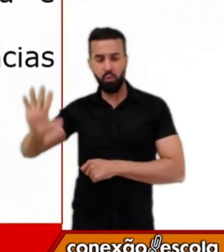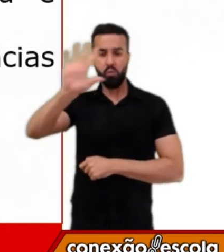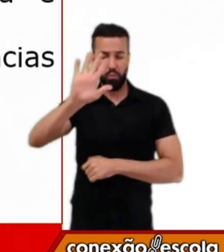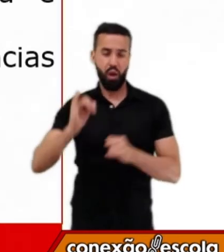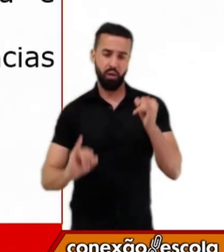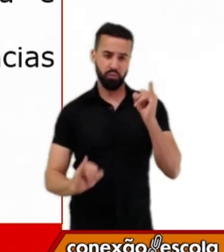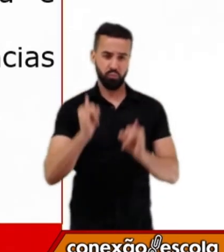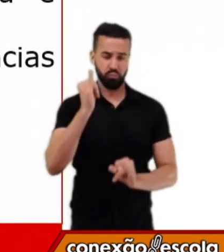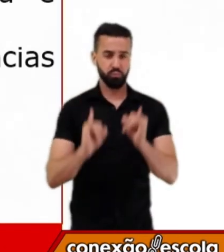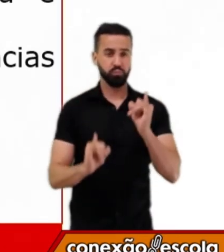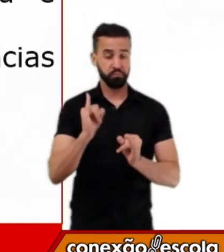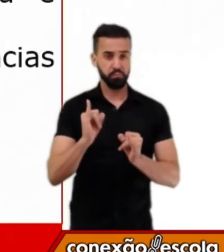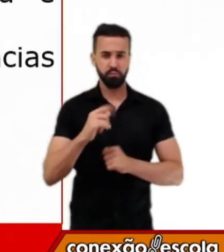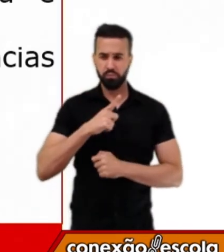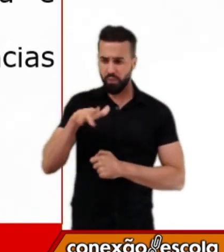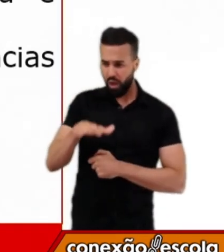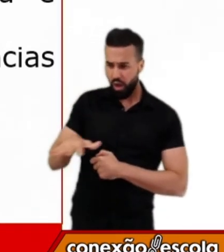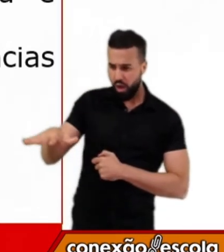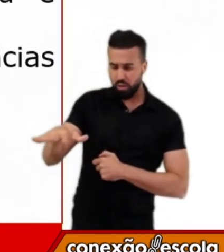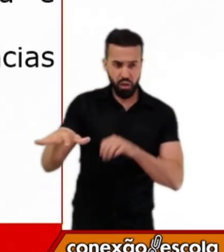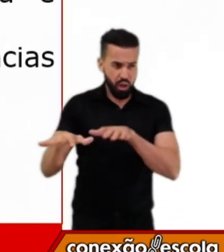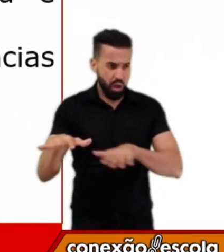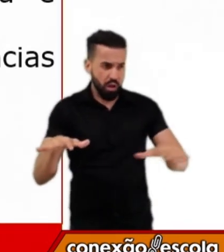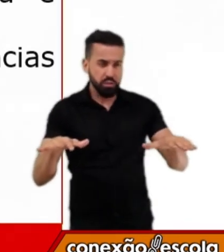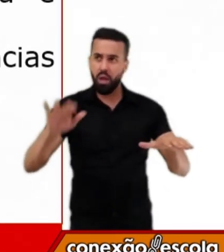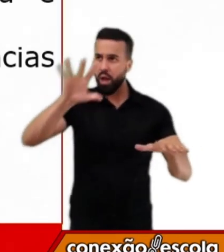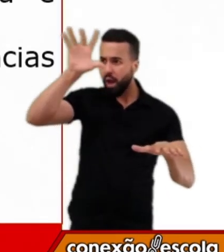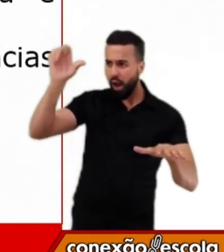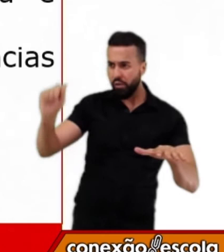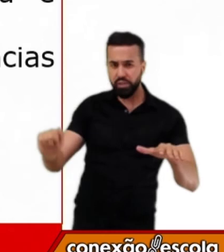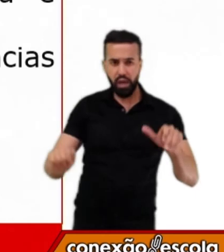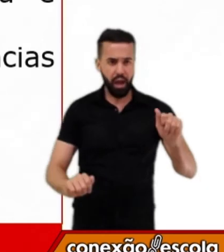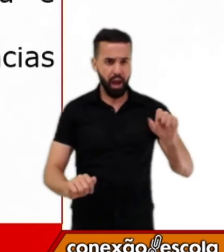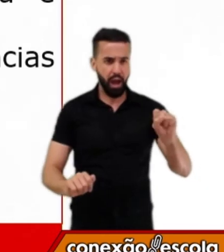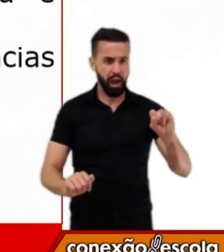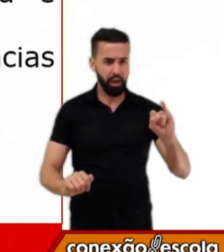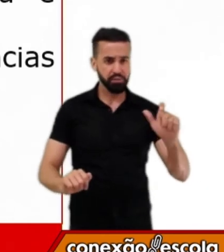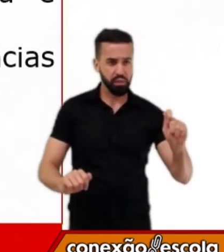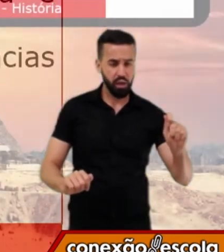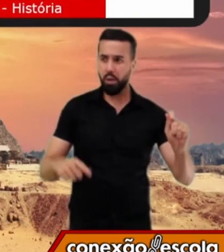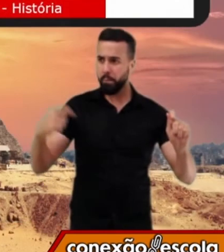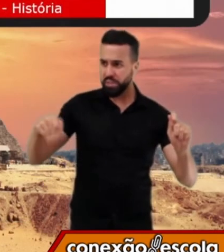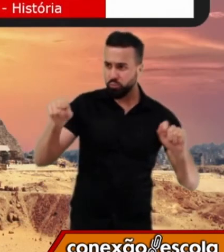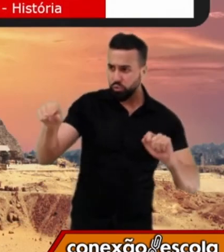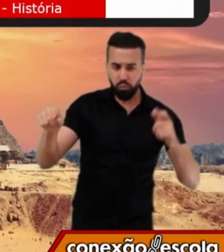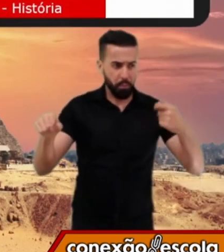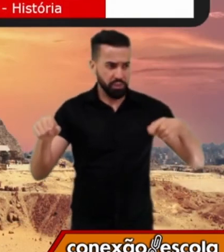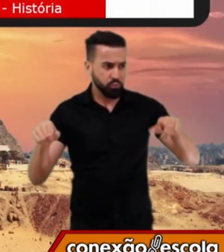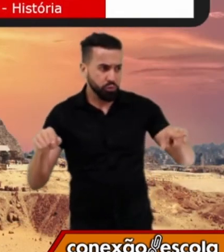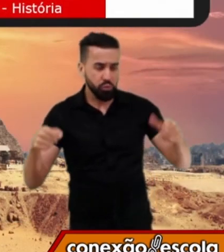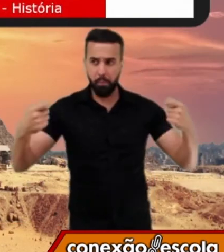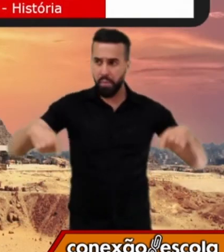industrializadas. Eles vão olhar para algumas áreas, principalmente na África e na Ásia, e vão dizer: precisamos disso. E vão